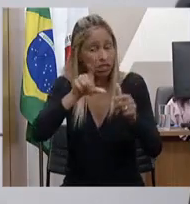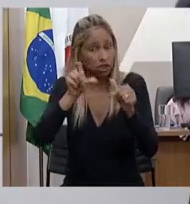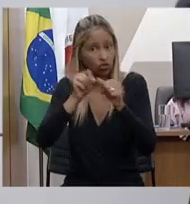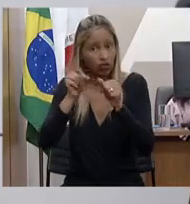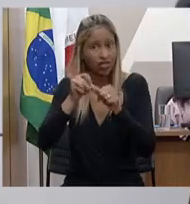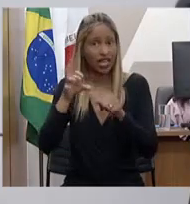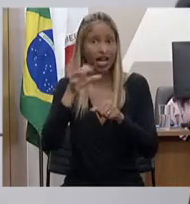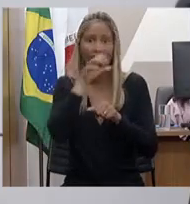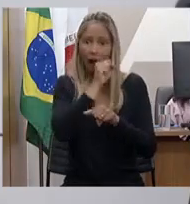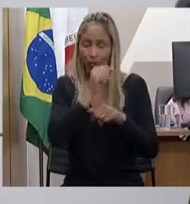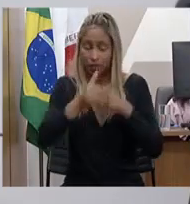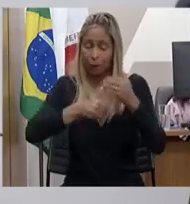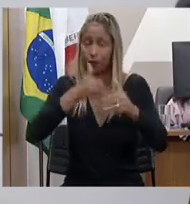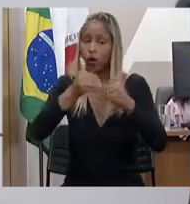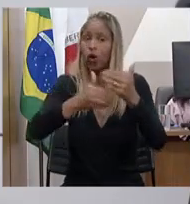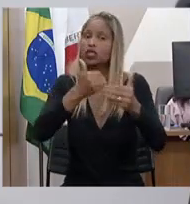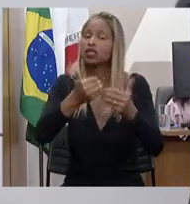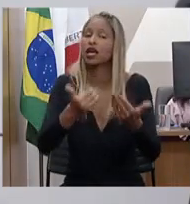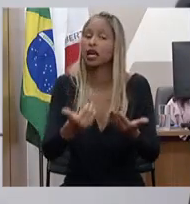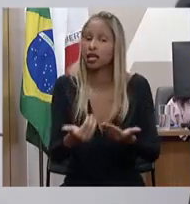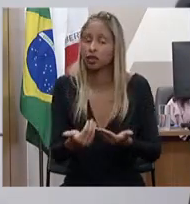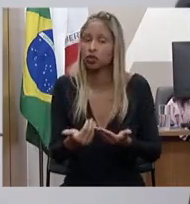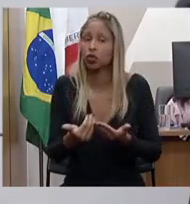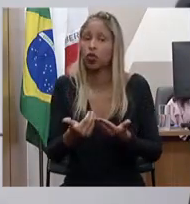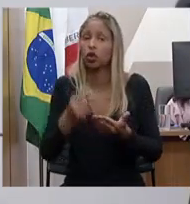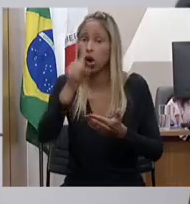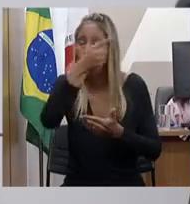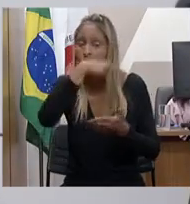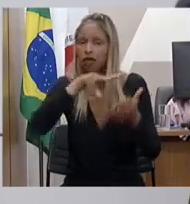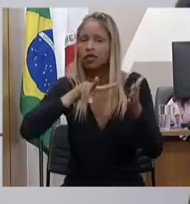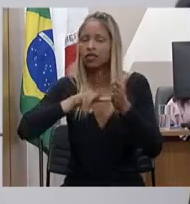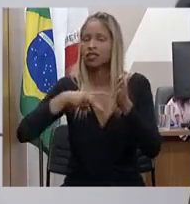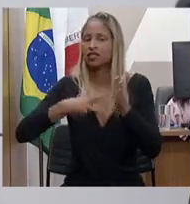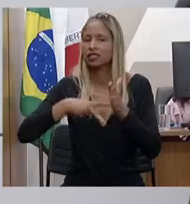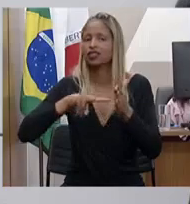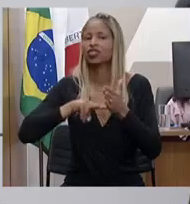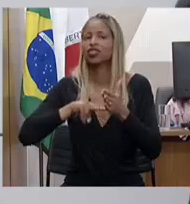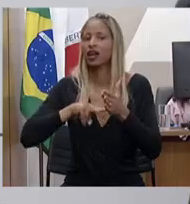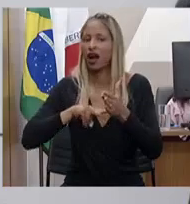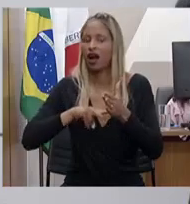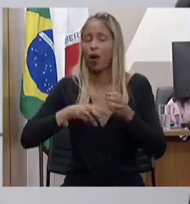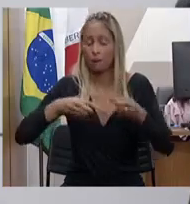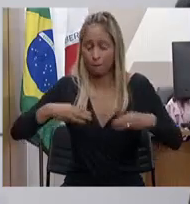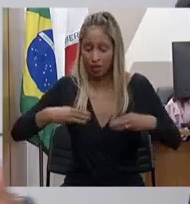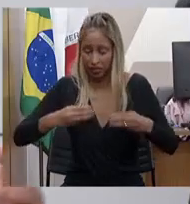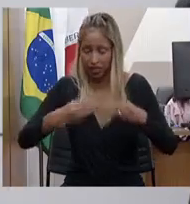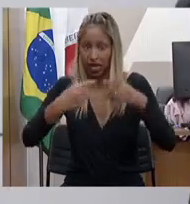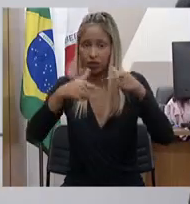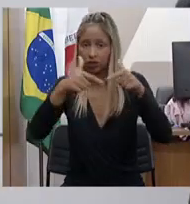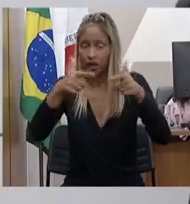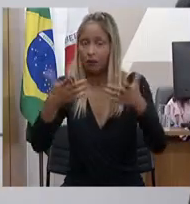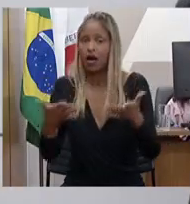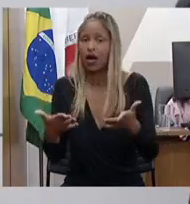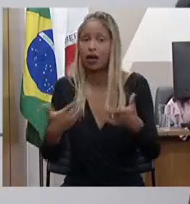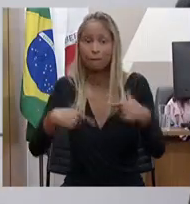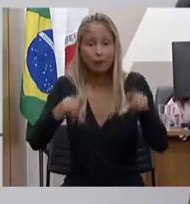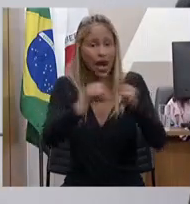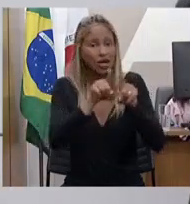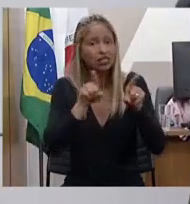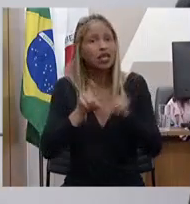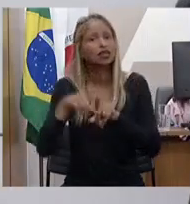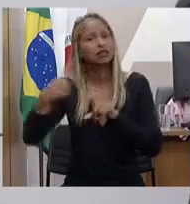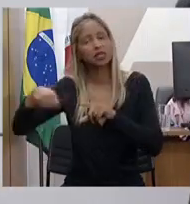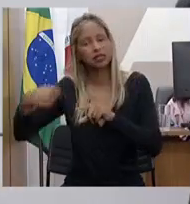rápido nesse processo nosso de Formação enquanto o movimento sindical trazendo aqui Ministério trabalho trazendo as parceiras Se for possível trazer